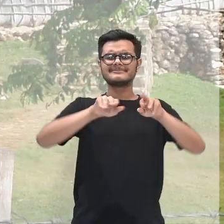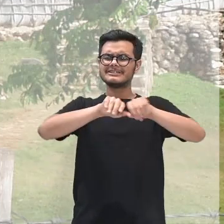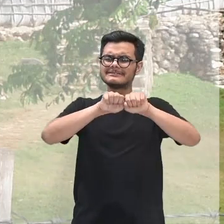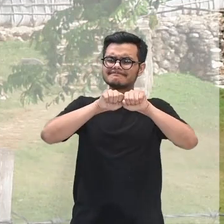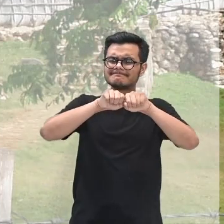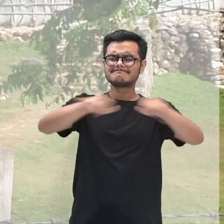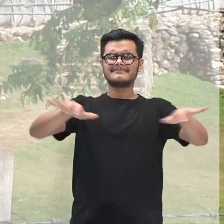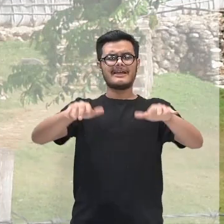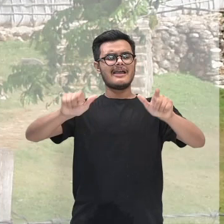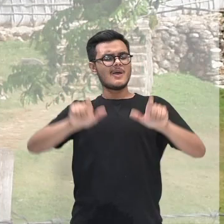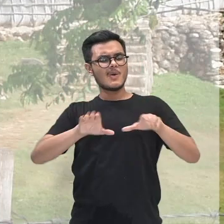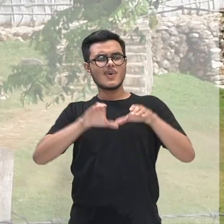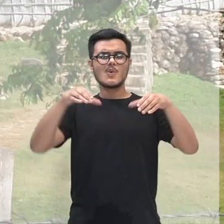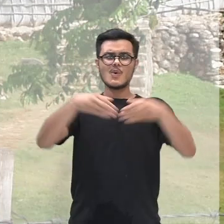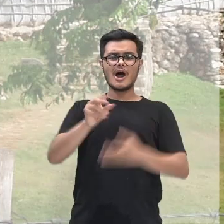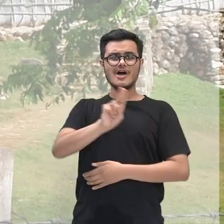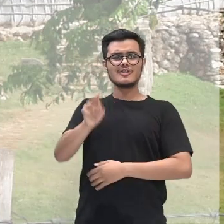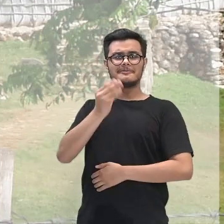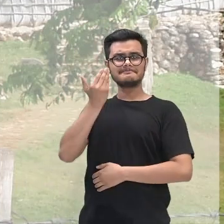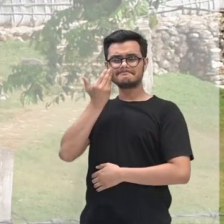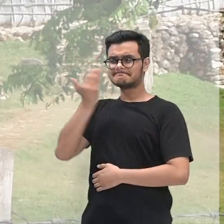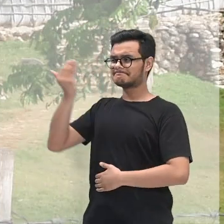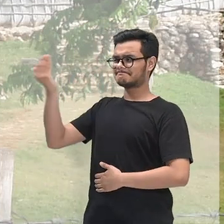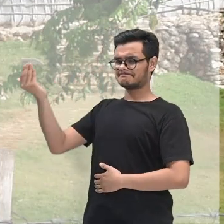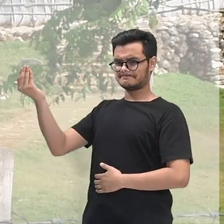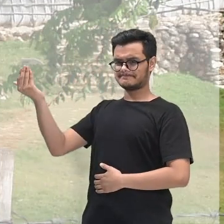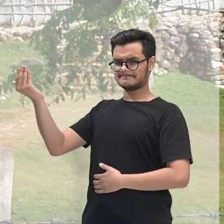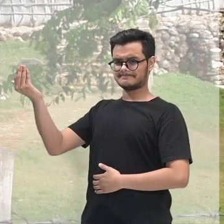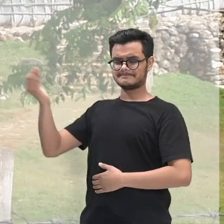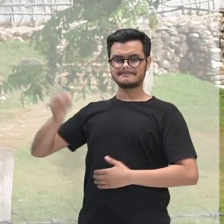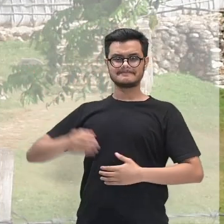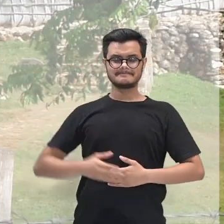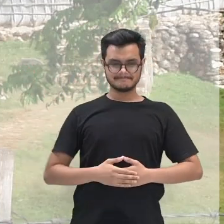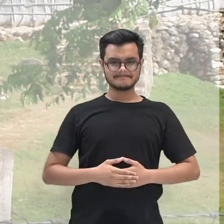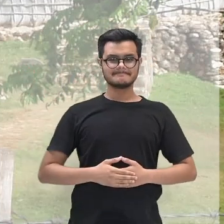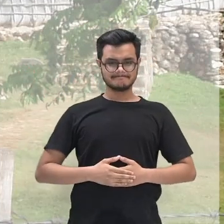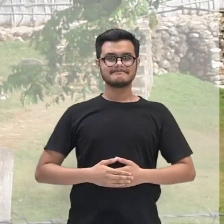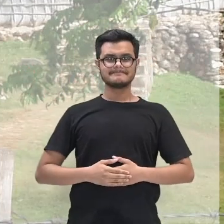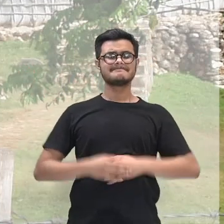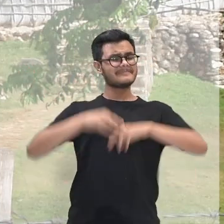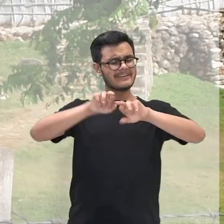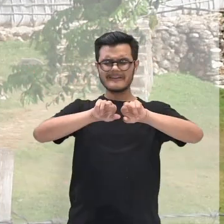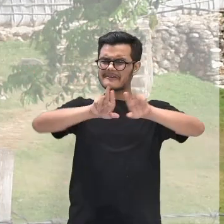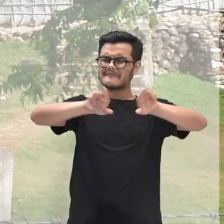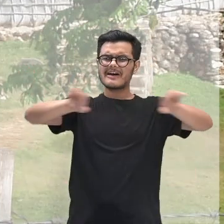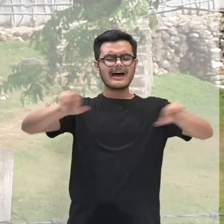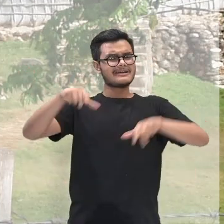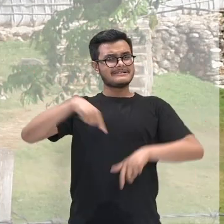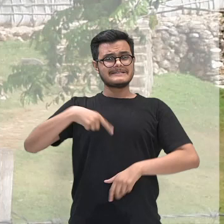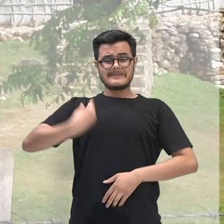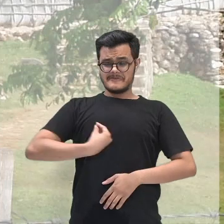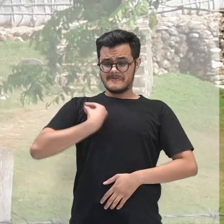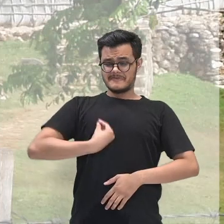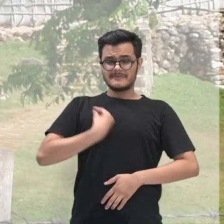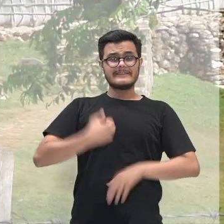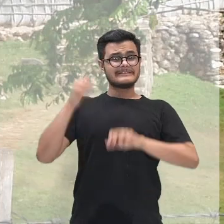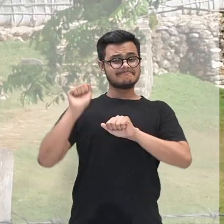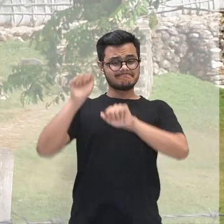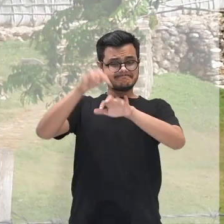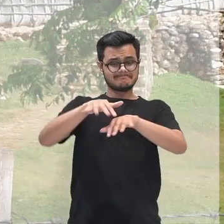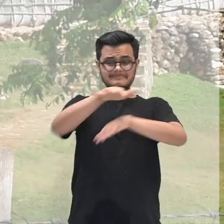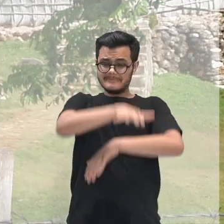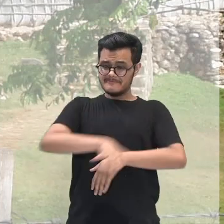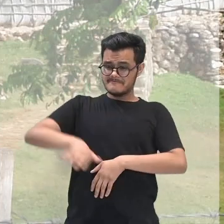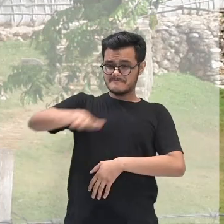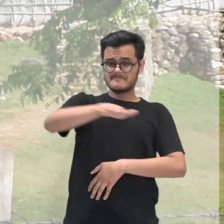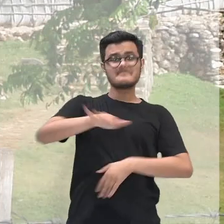Kayapó, Munduruku, Marajoara e entre muitos outros povos que ocupavam aqui a